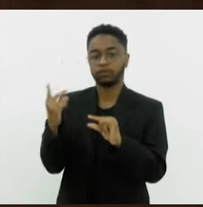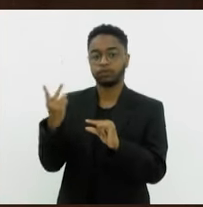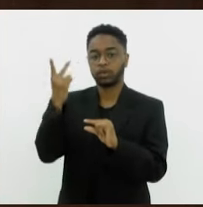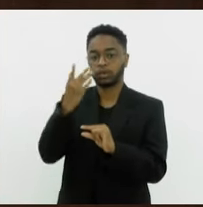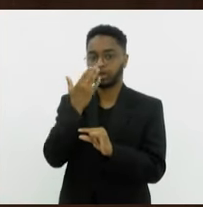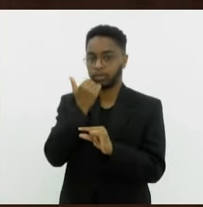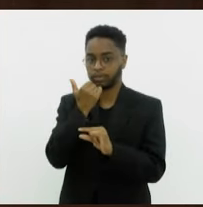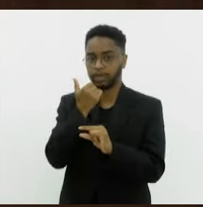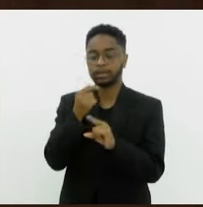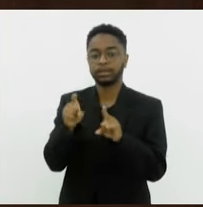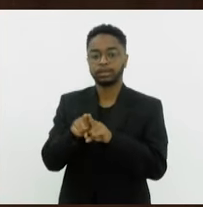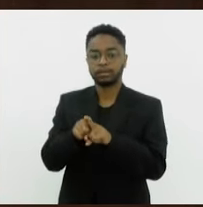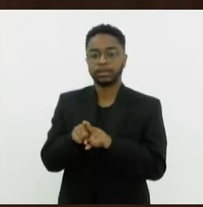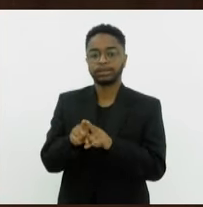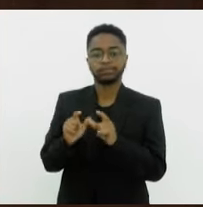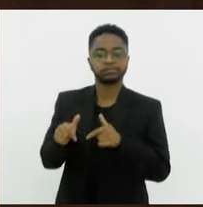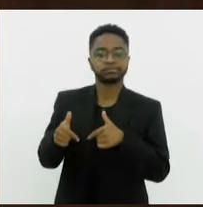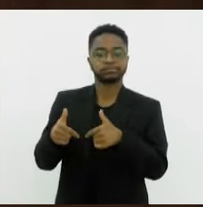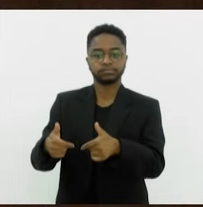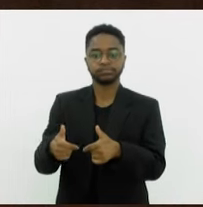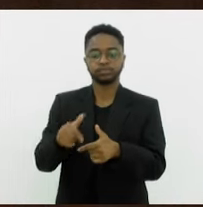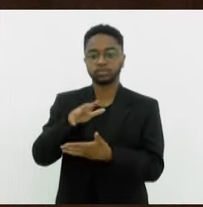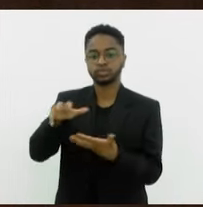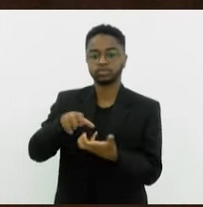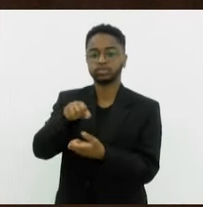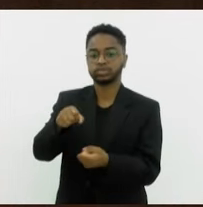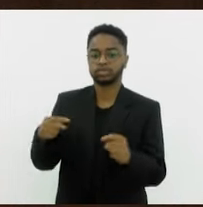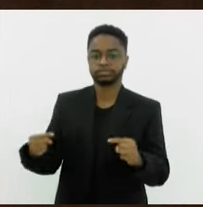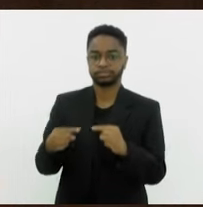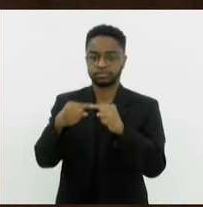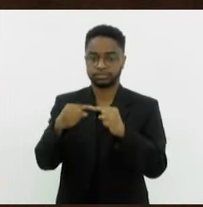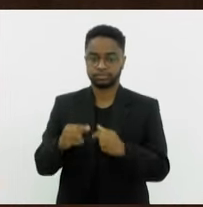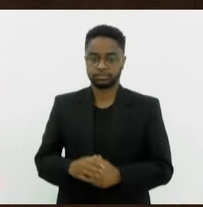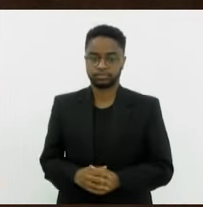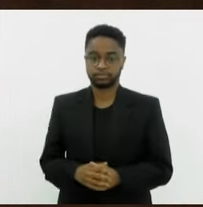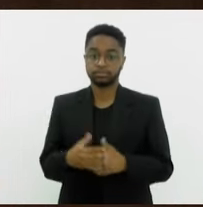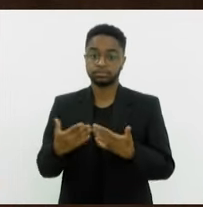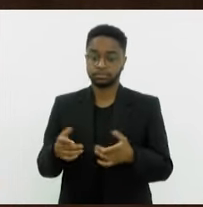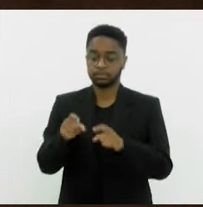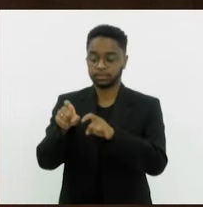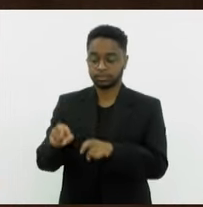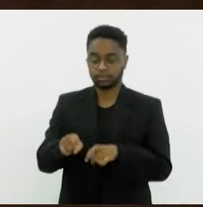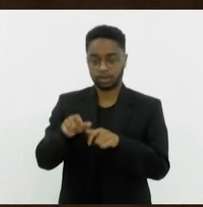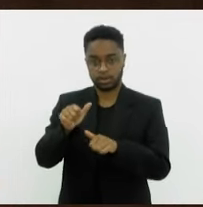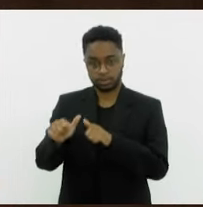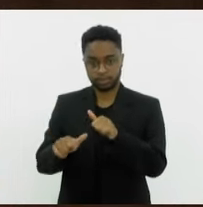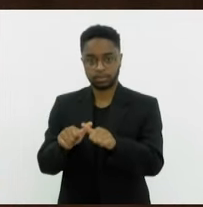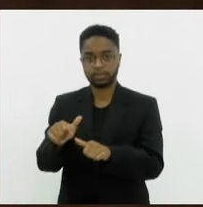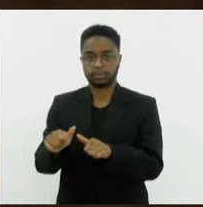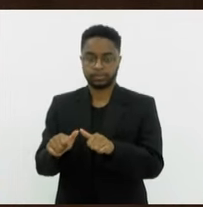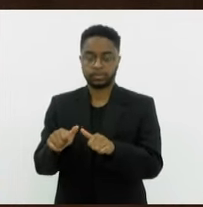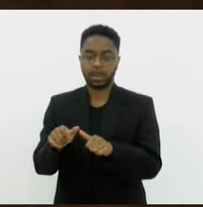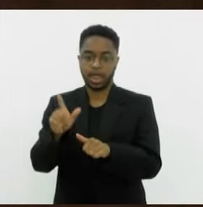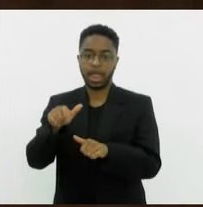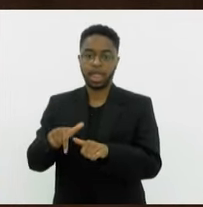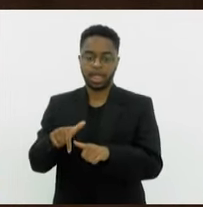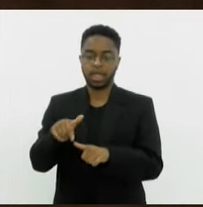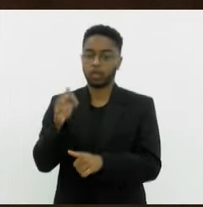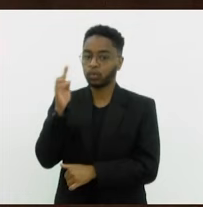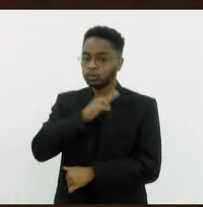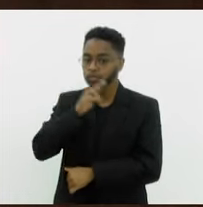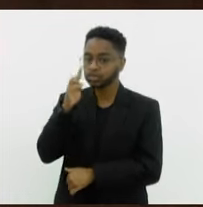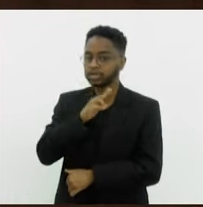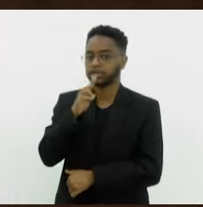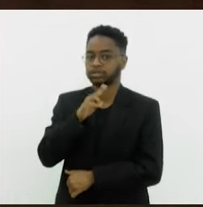comida, tem práticas muito mais sustentáveis. Então, a reforma agrária ainda é uma tarefa